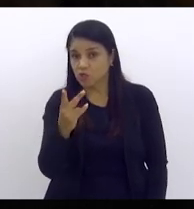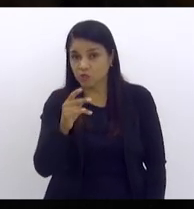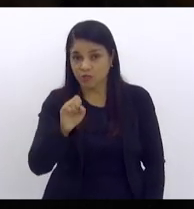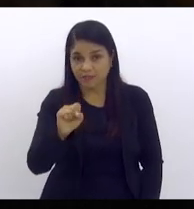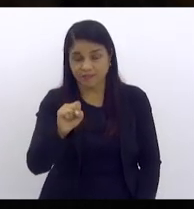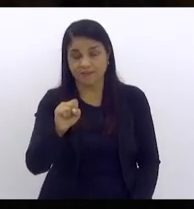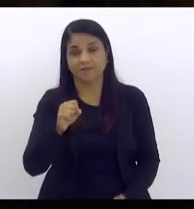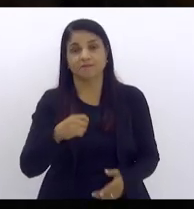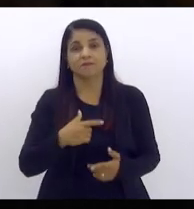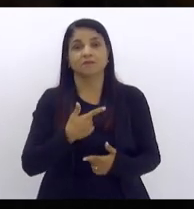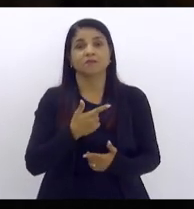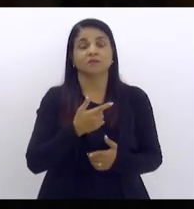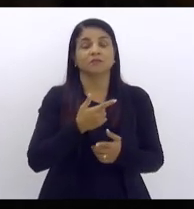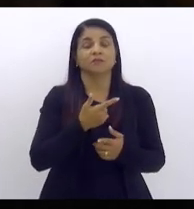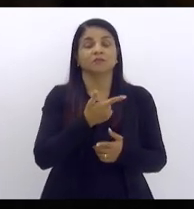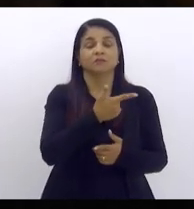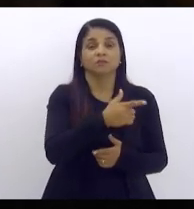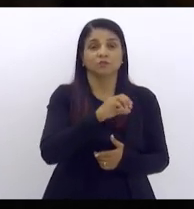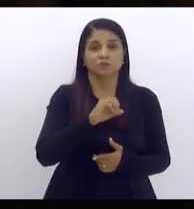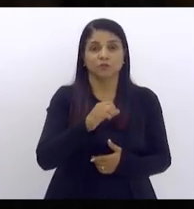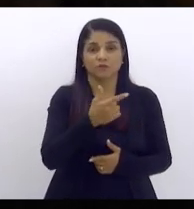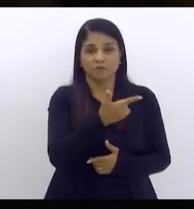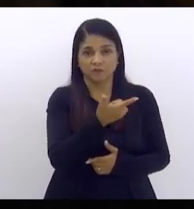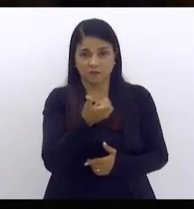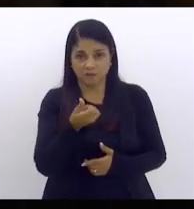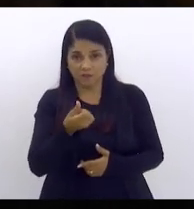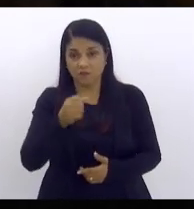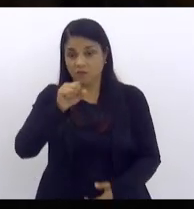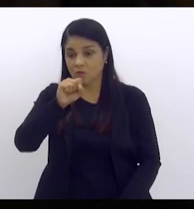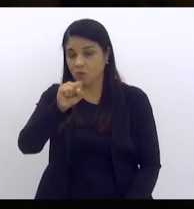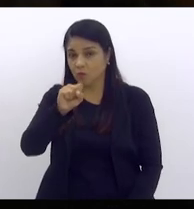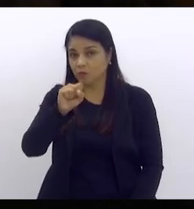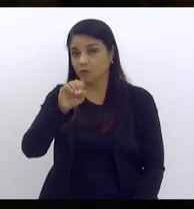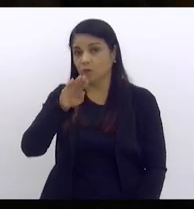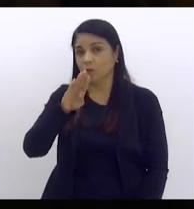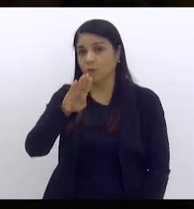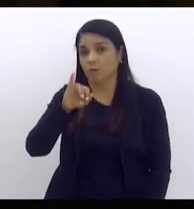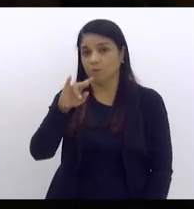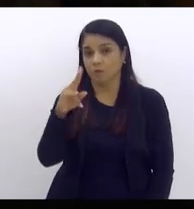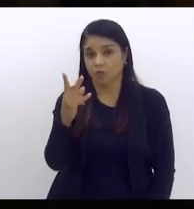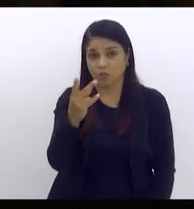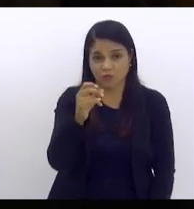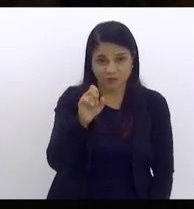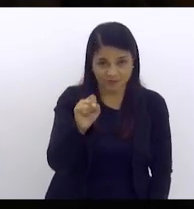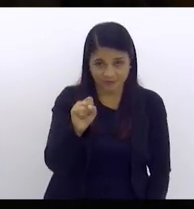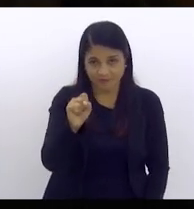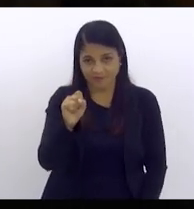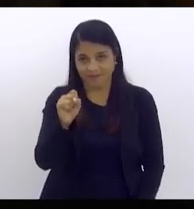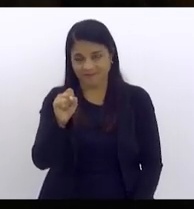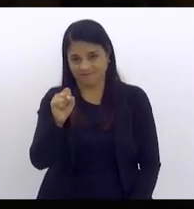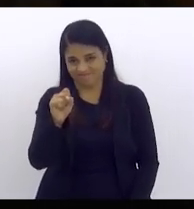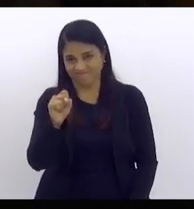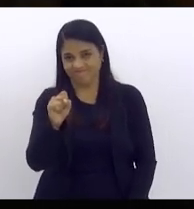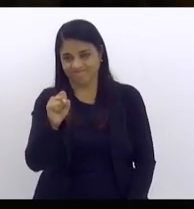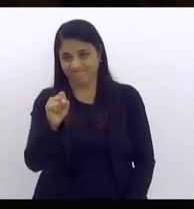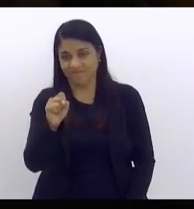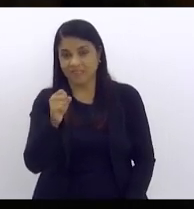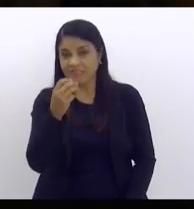2026, 8 bilhões de reais. Será que três déficits